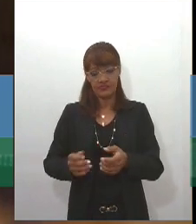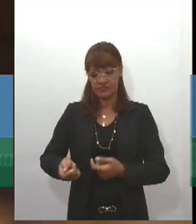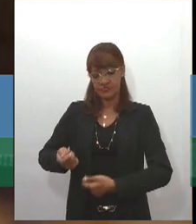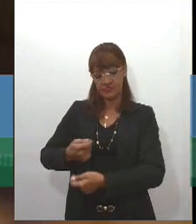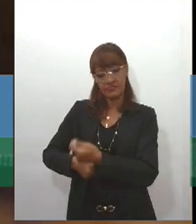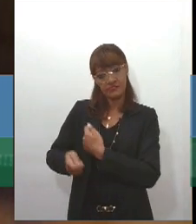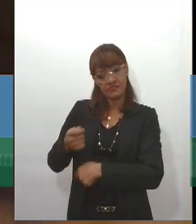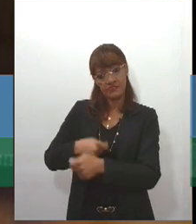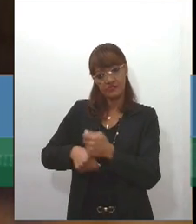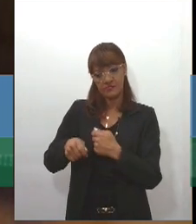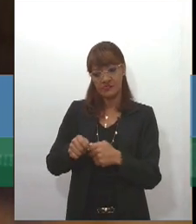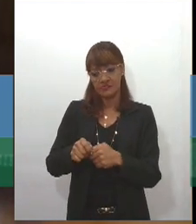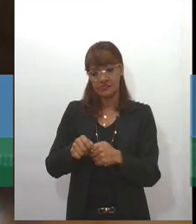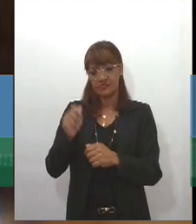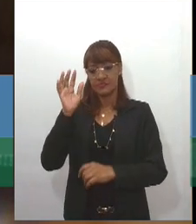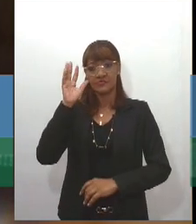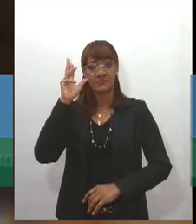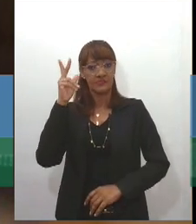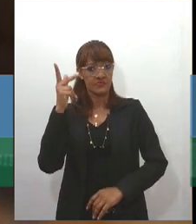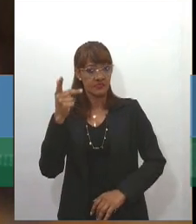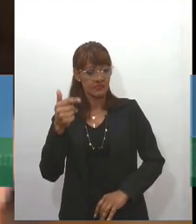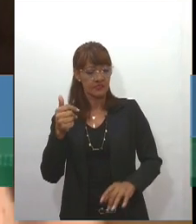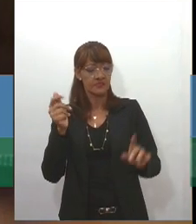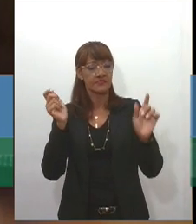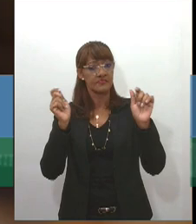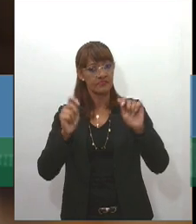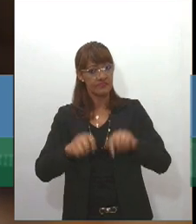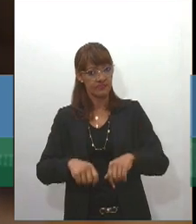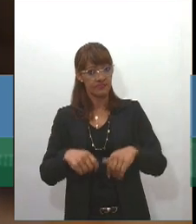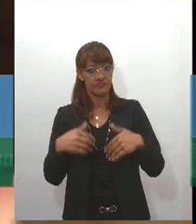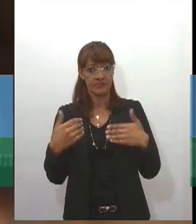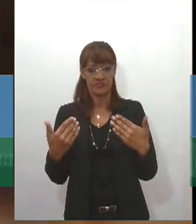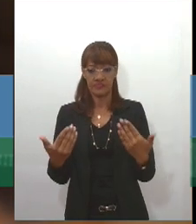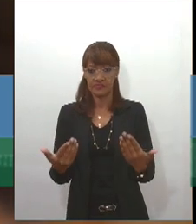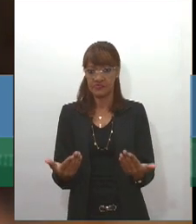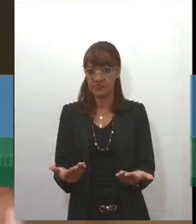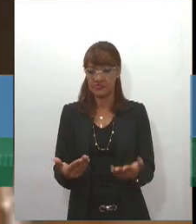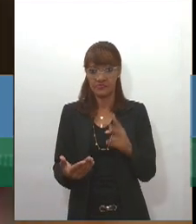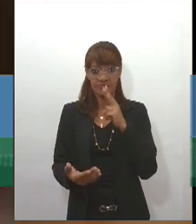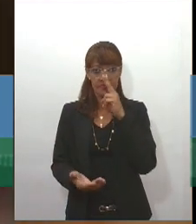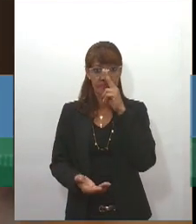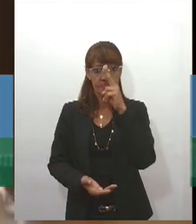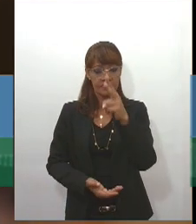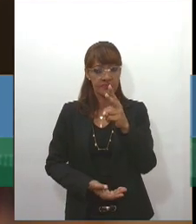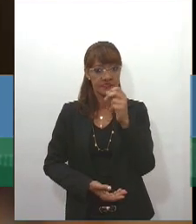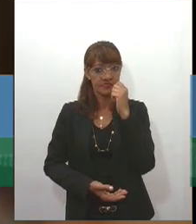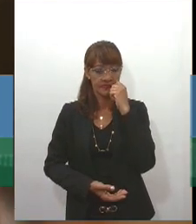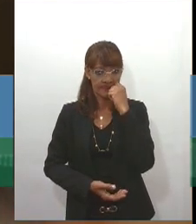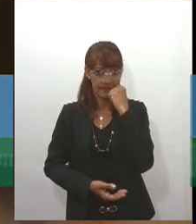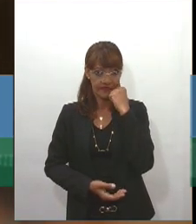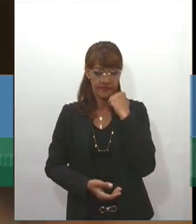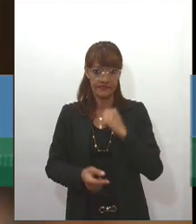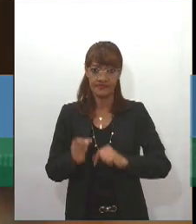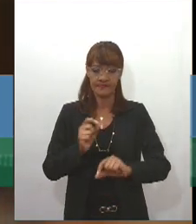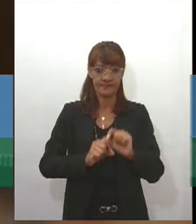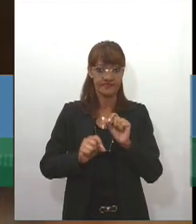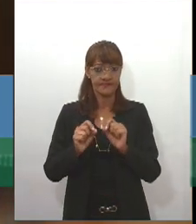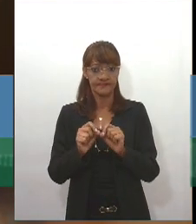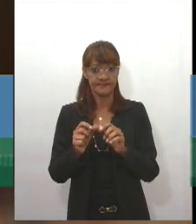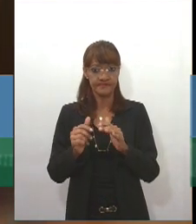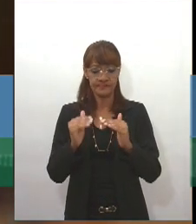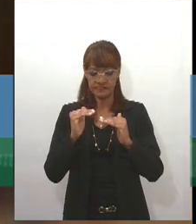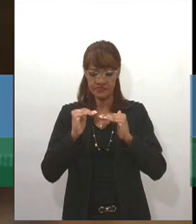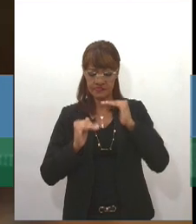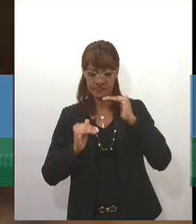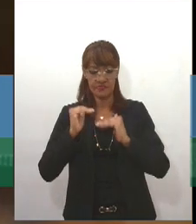acontecer quando se introduz alterações tão grandes na economia a ponto de desequilibrar a carga